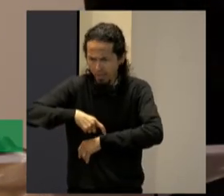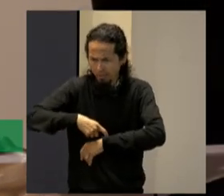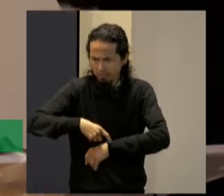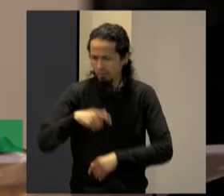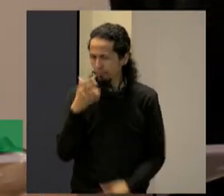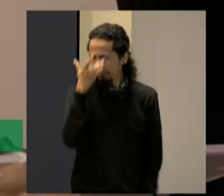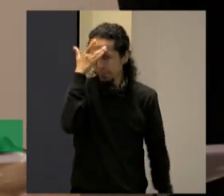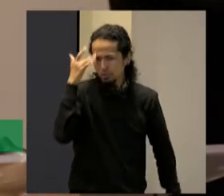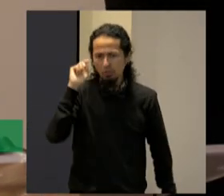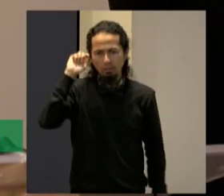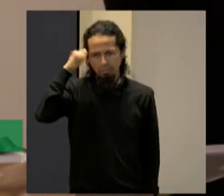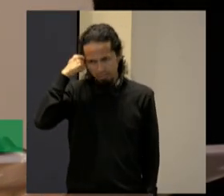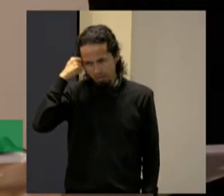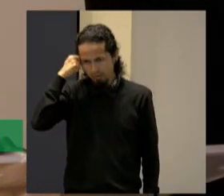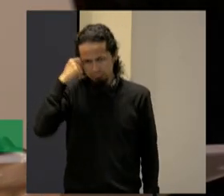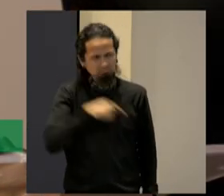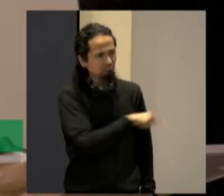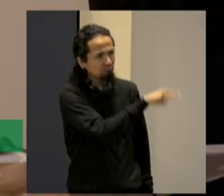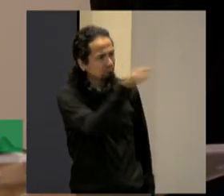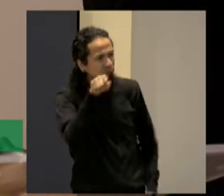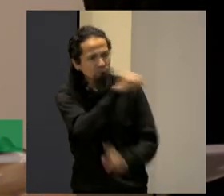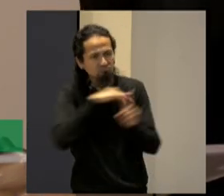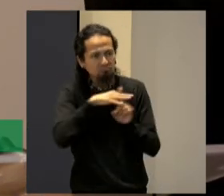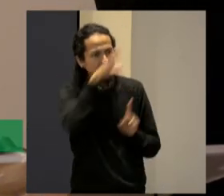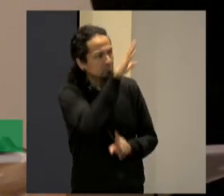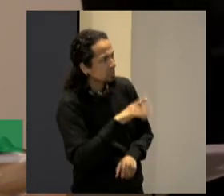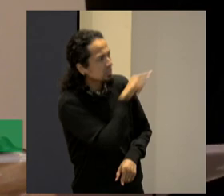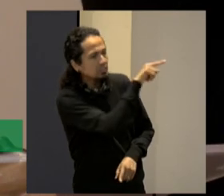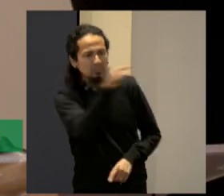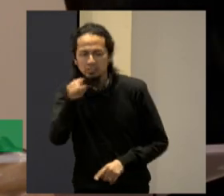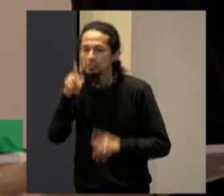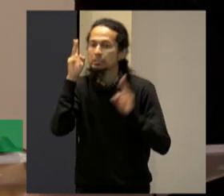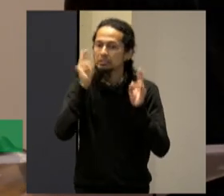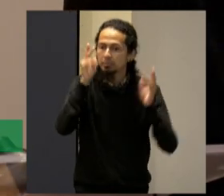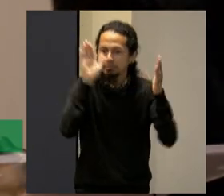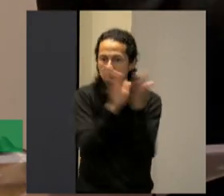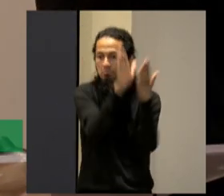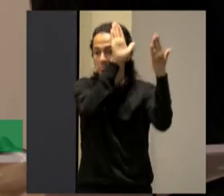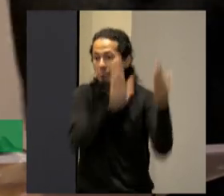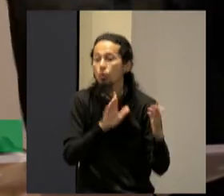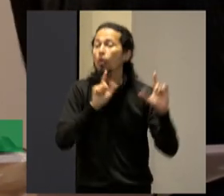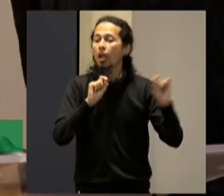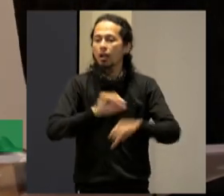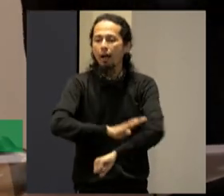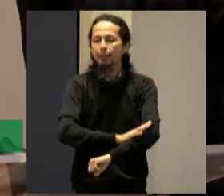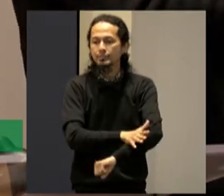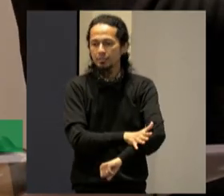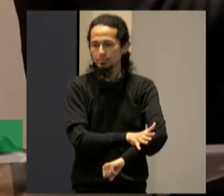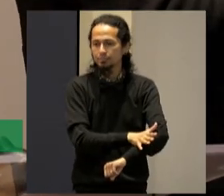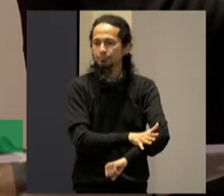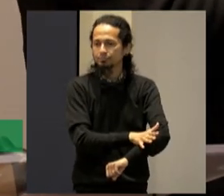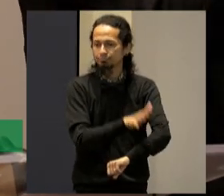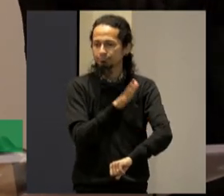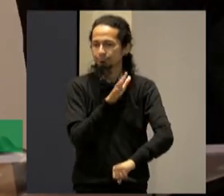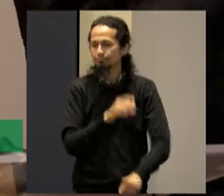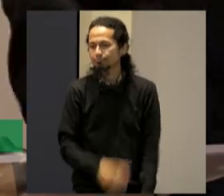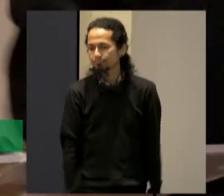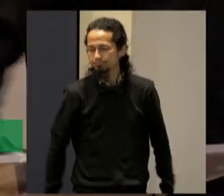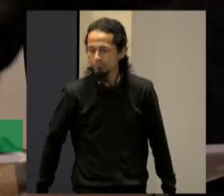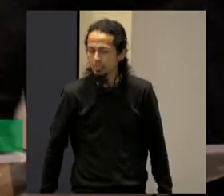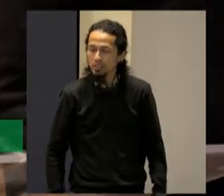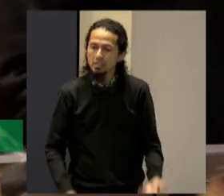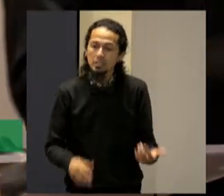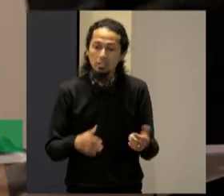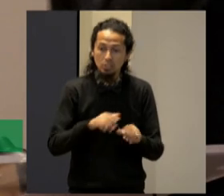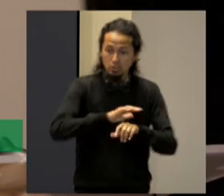precisa existir na sociedade brasileira, ela é confrontada com o racismo. Portanto, não há sociedade democrática com